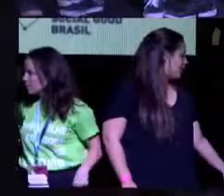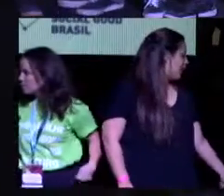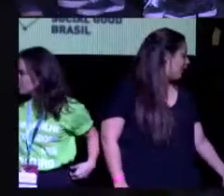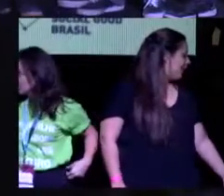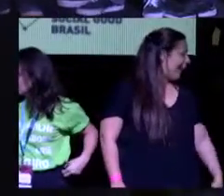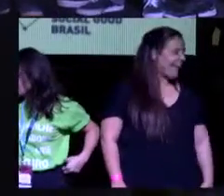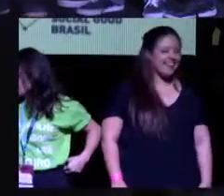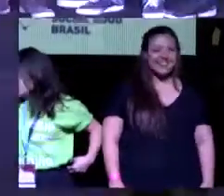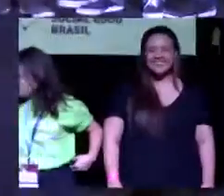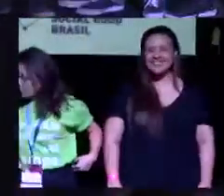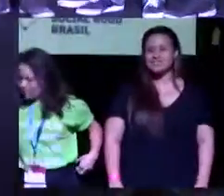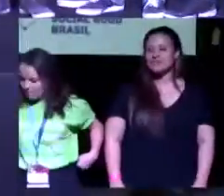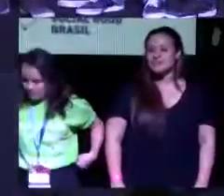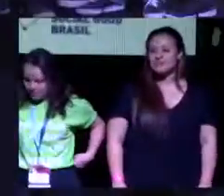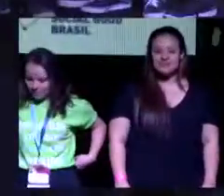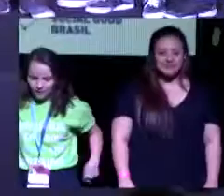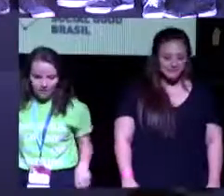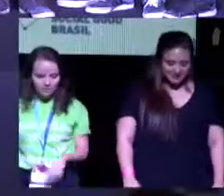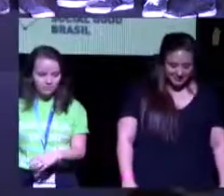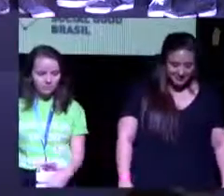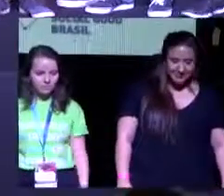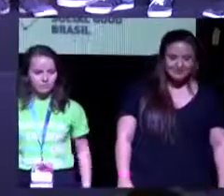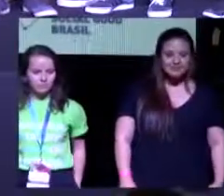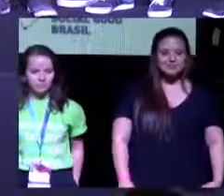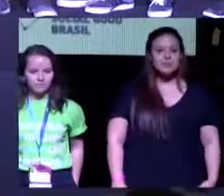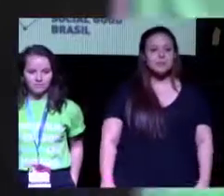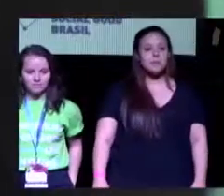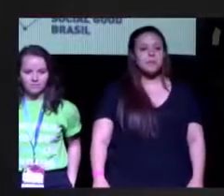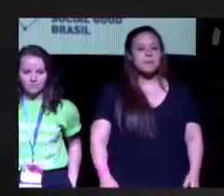ações de protagonismo.